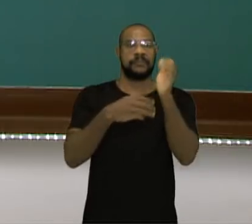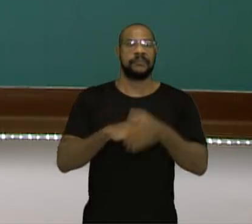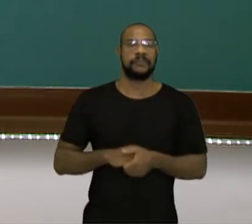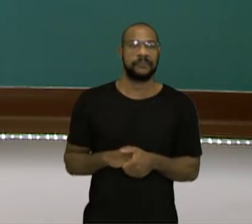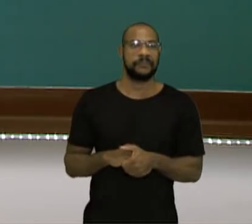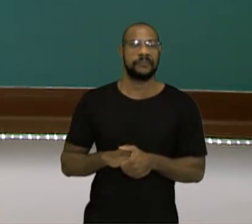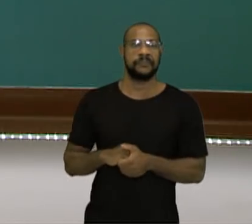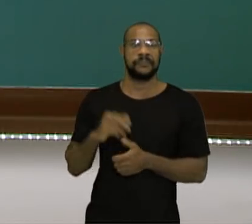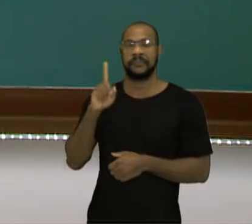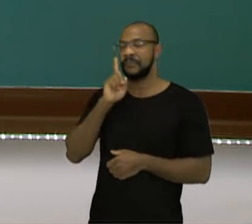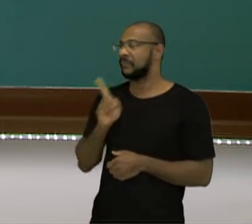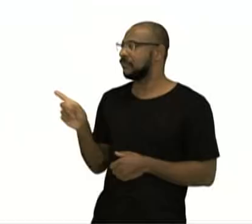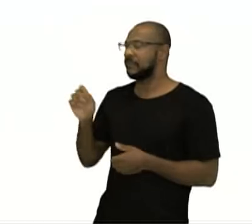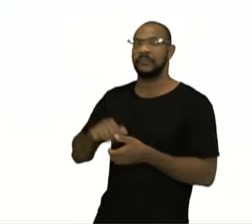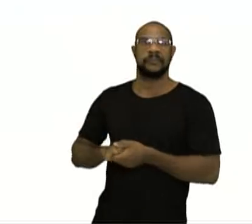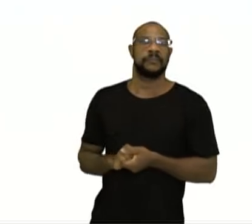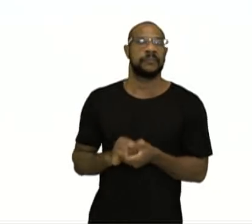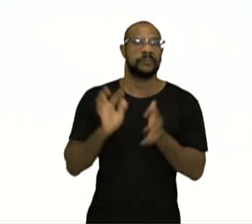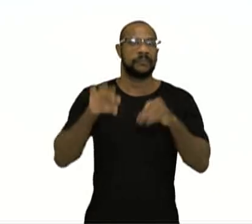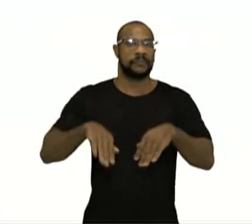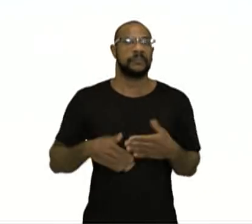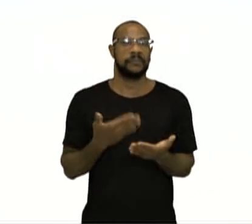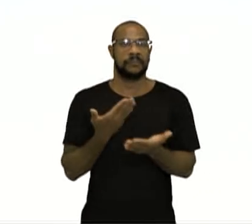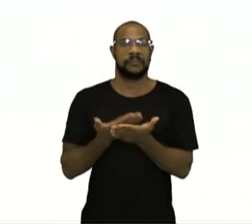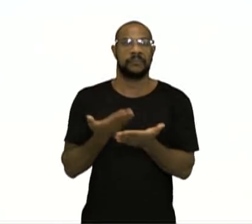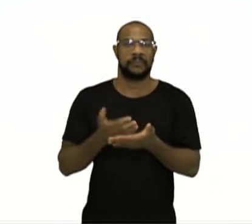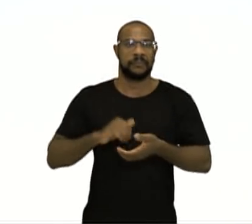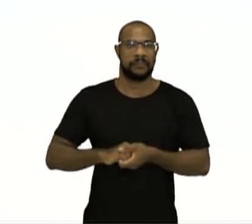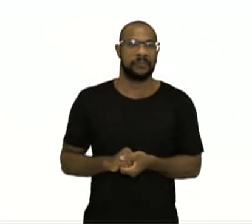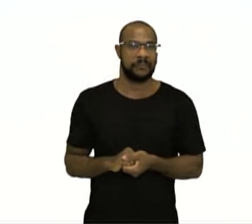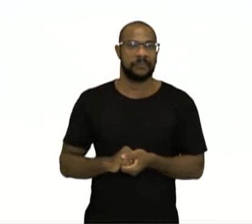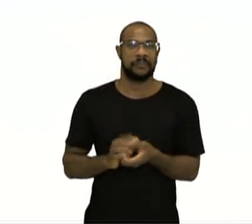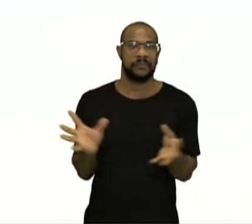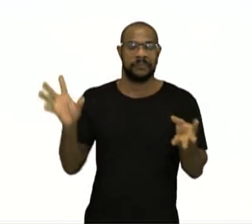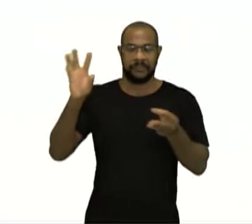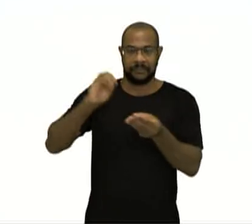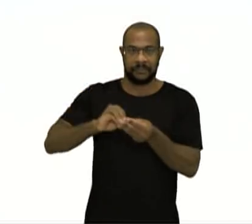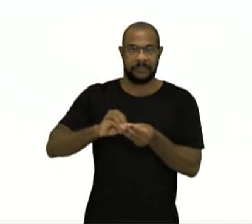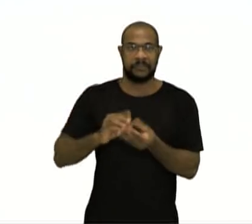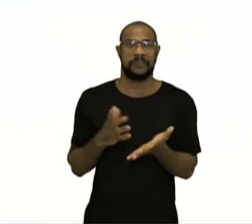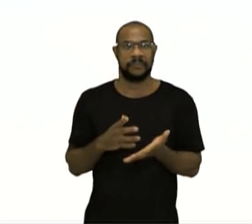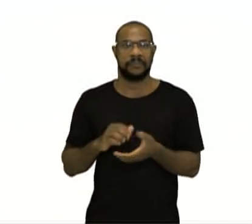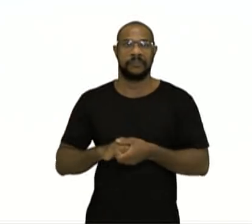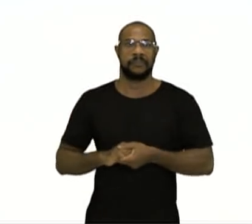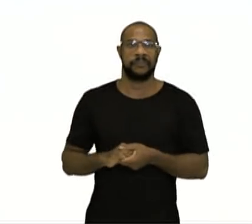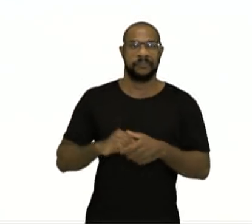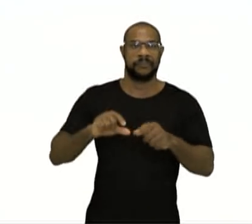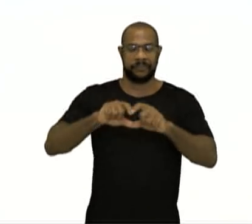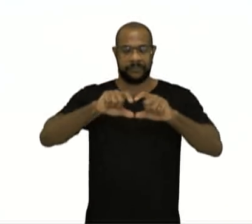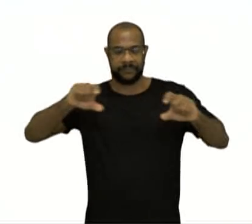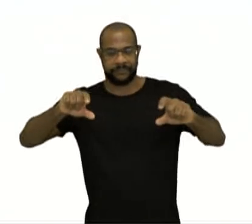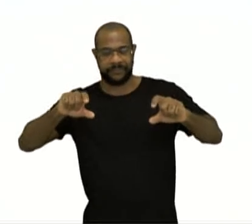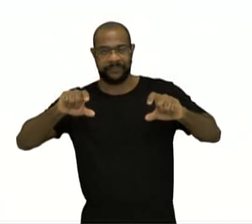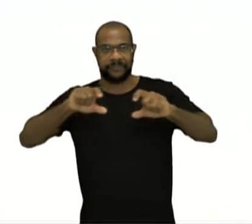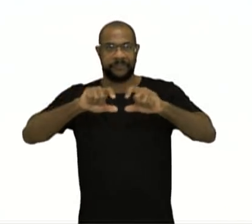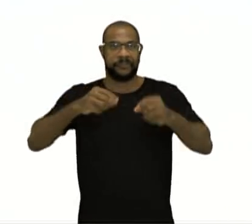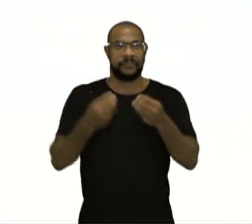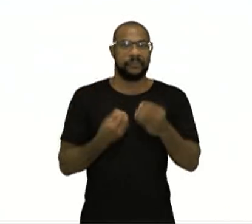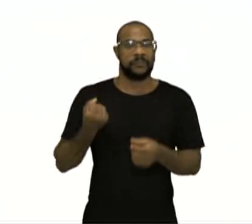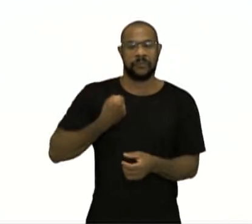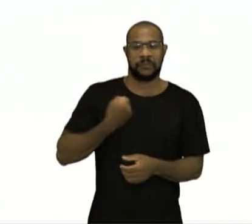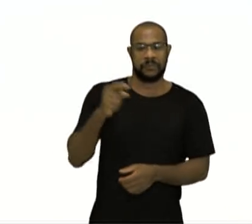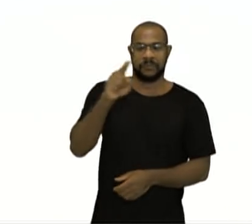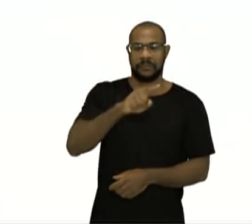isso, finalizamos esta aula. A gente resolveu situações-problema através da adição dos números inteiros,